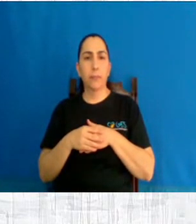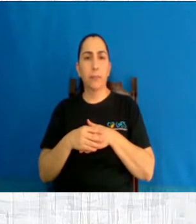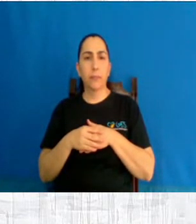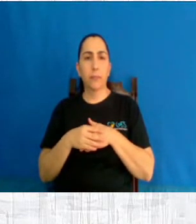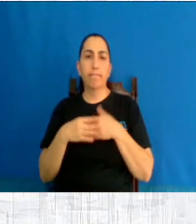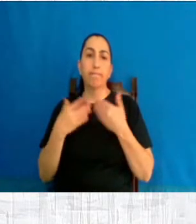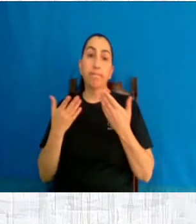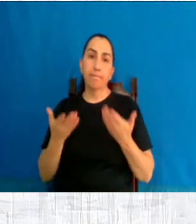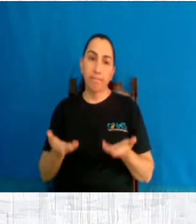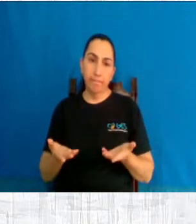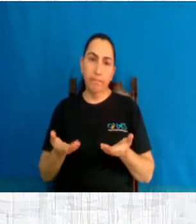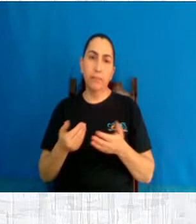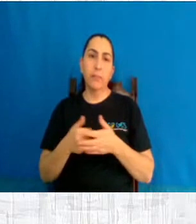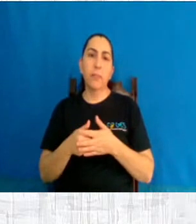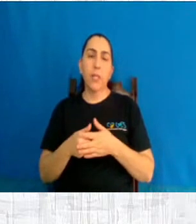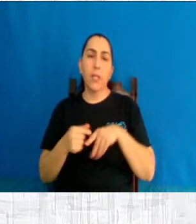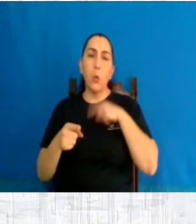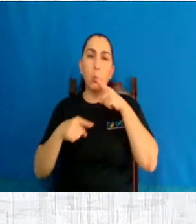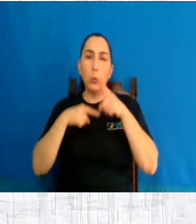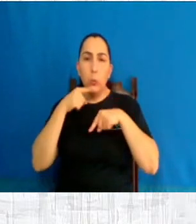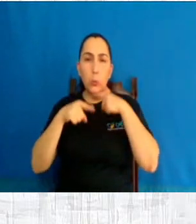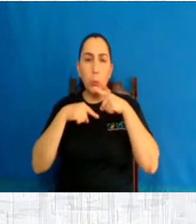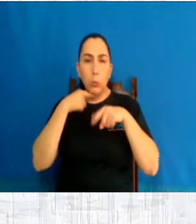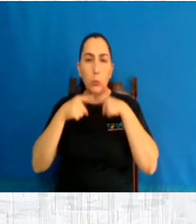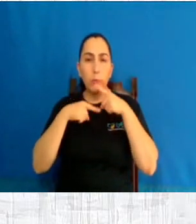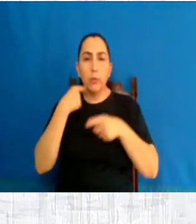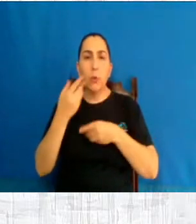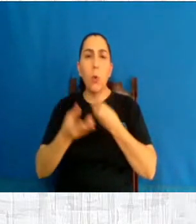Não pode, né? Então, se há dúvidas, pessoal, se o bebê